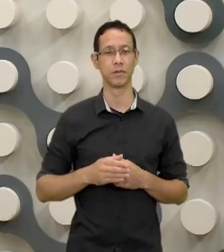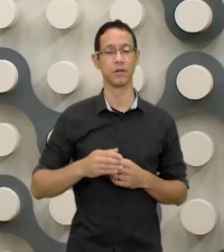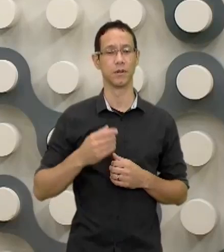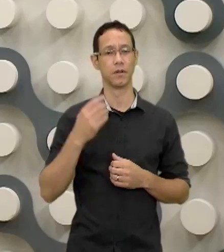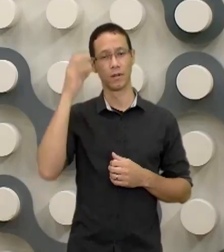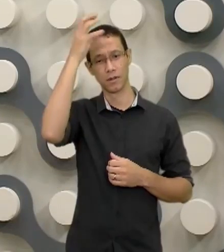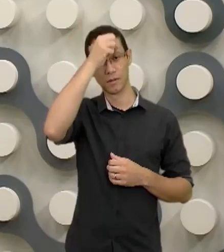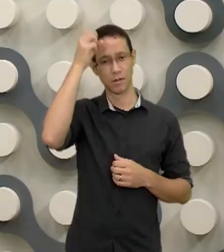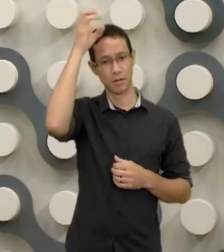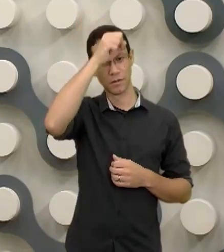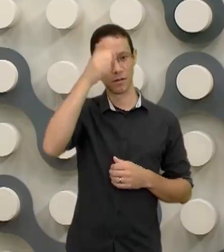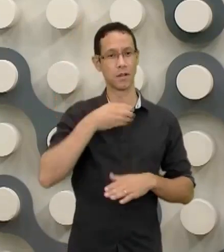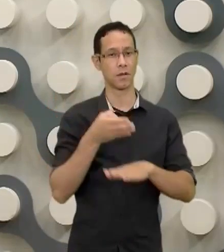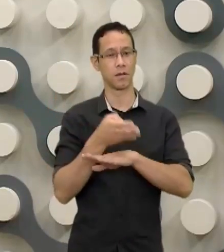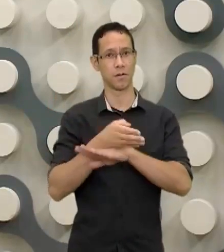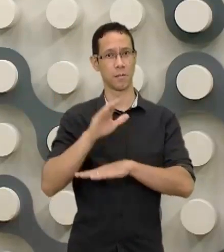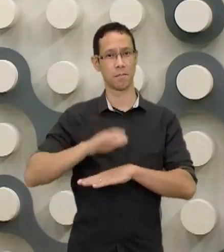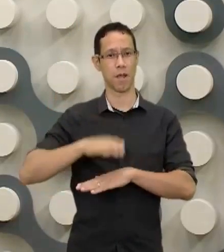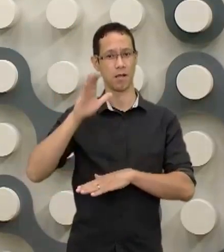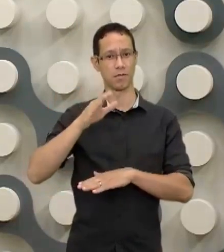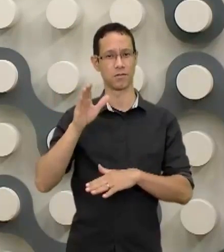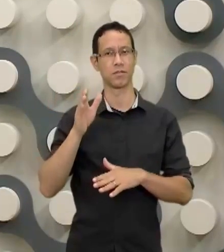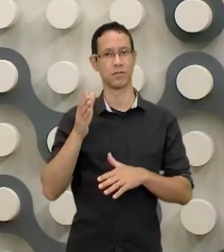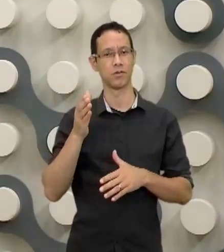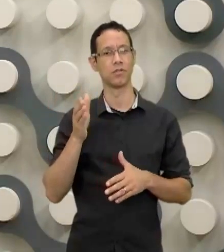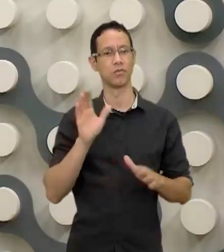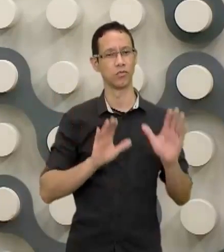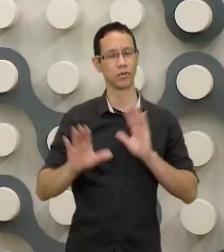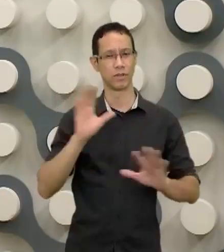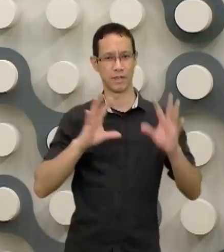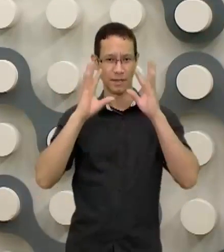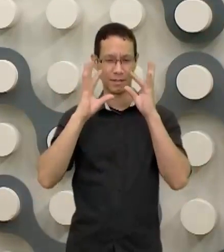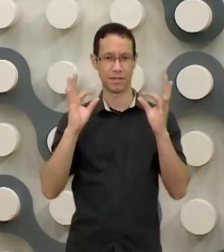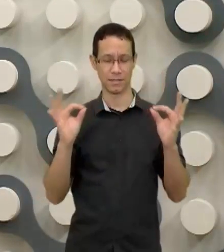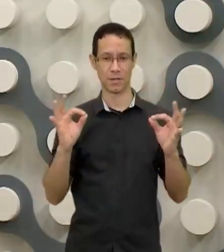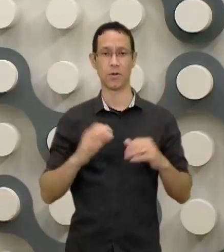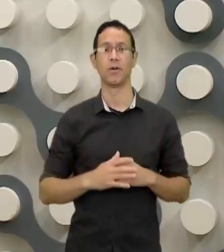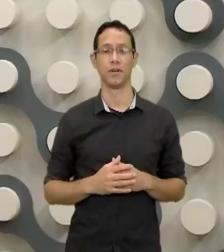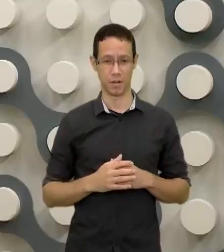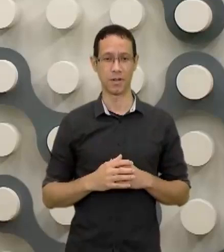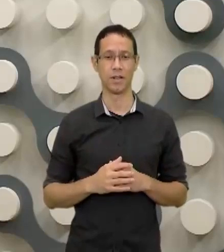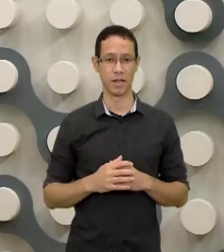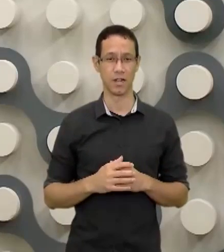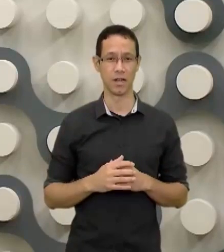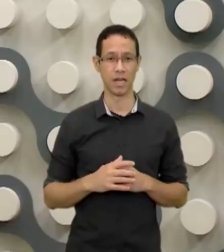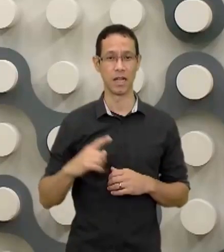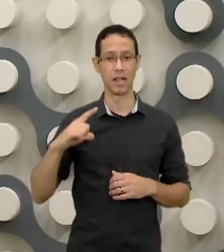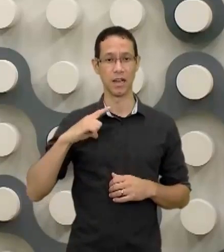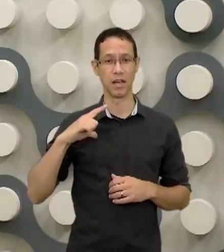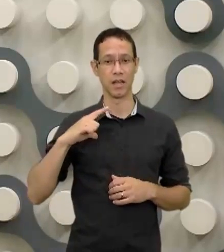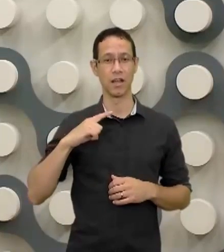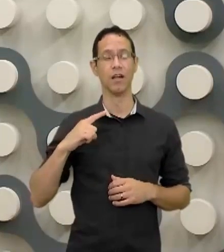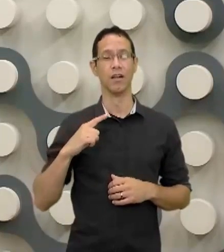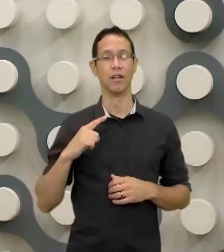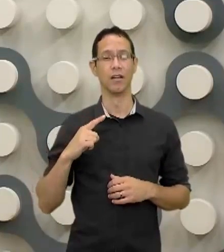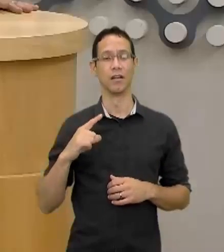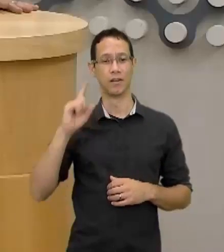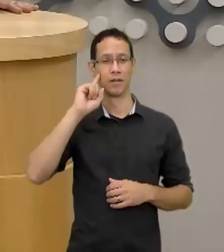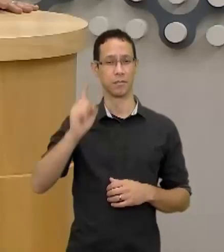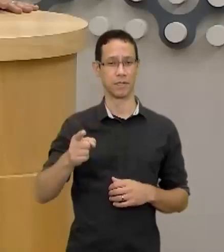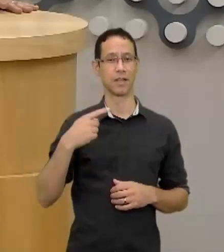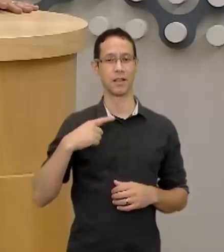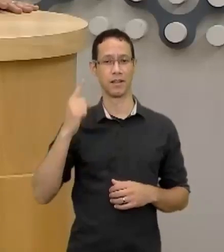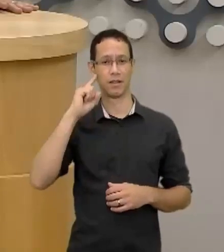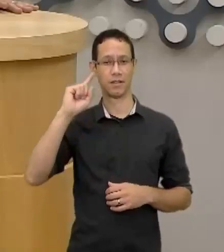aprendo o que é, né, para poder participar com mais cuidado, com mais carinho, com mais atenção. Então, professora, eu vou até mandar na tua aula. Na